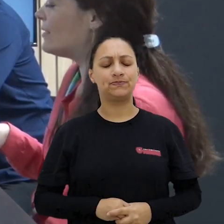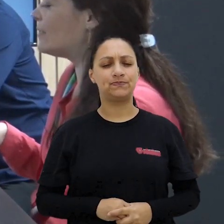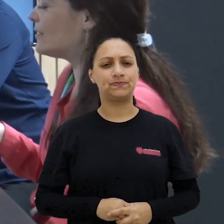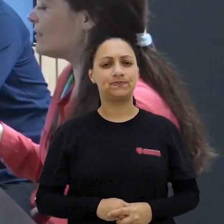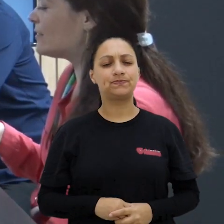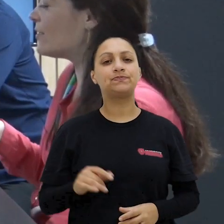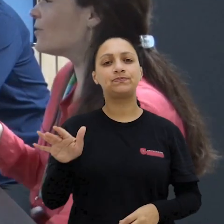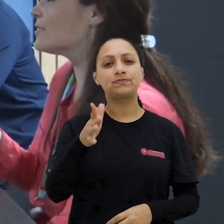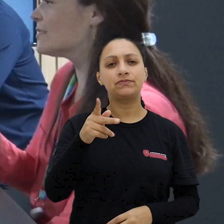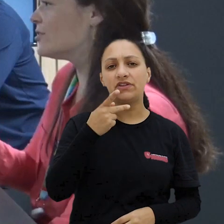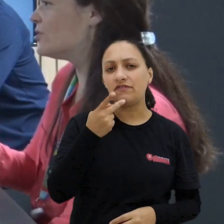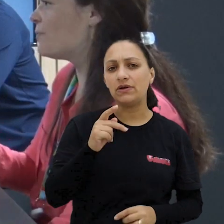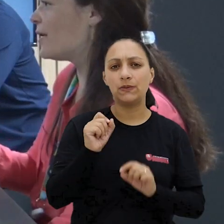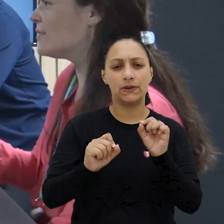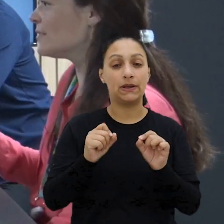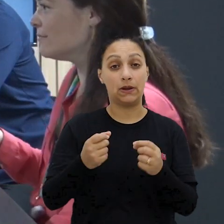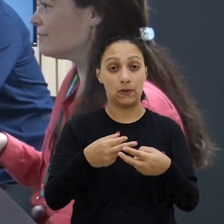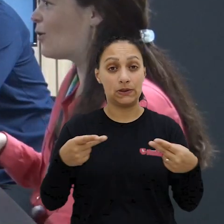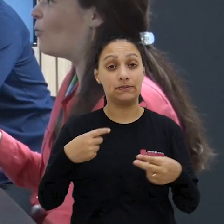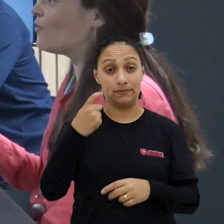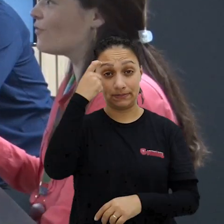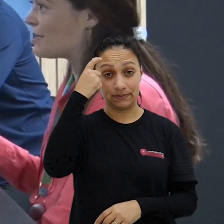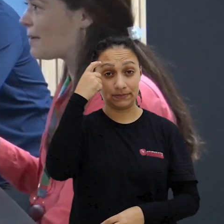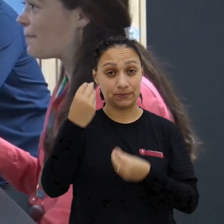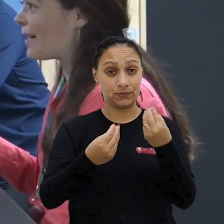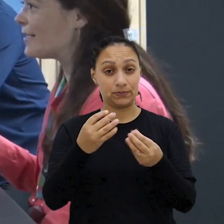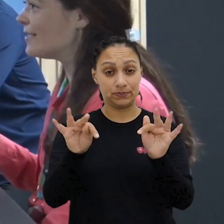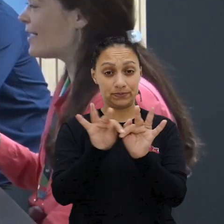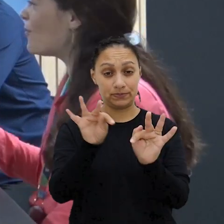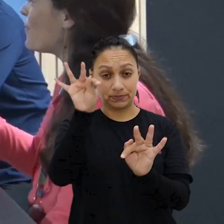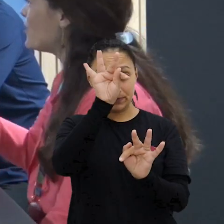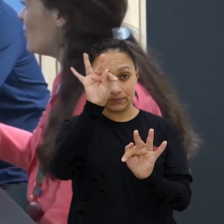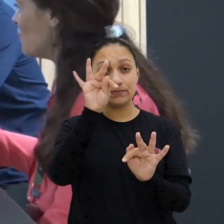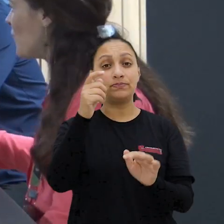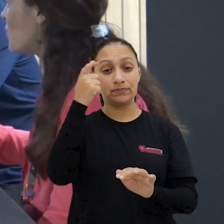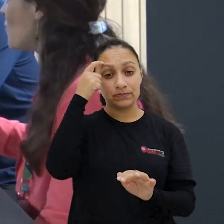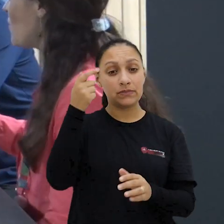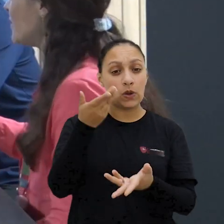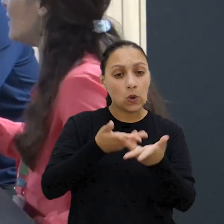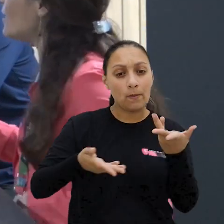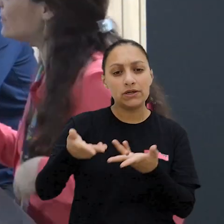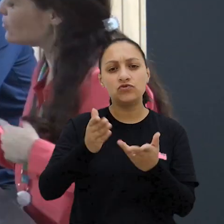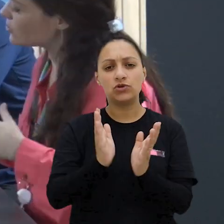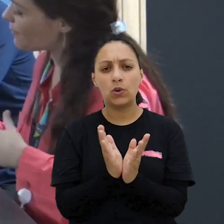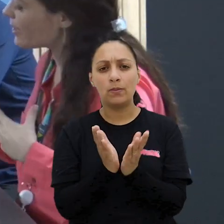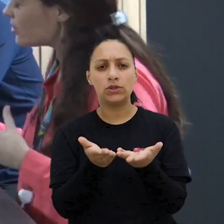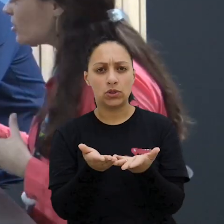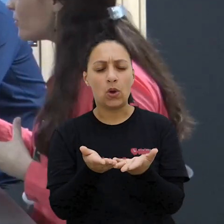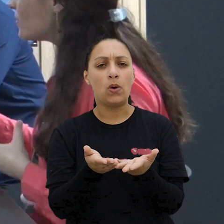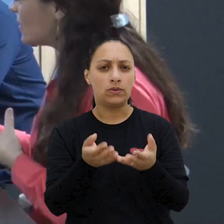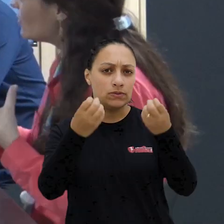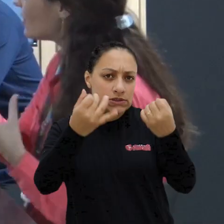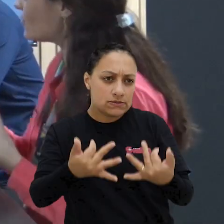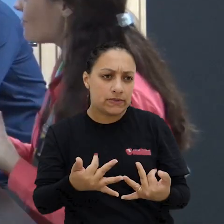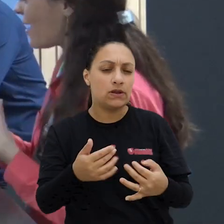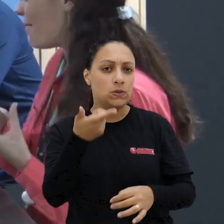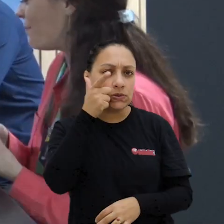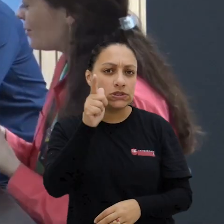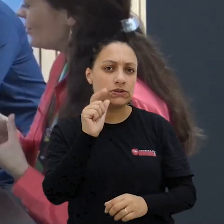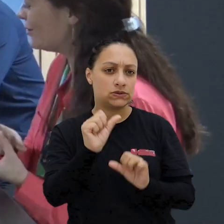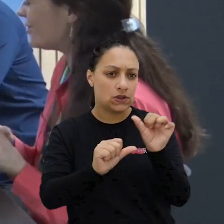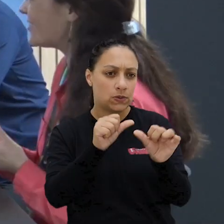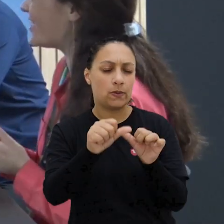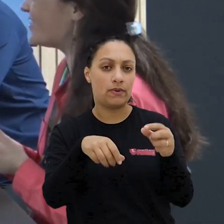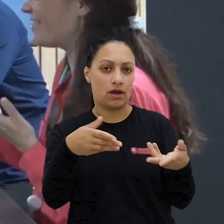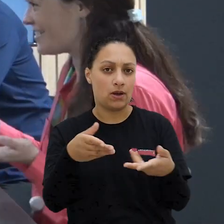assim, tem coisas que a gente pensa, como o Fevale Tech Park, né? Compartilha um pouco com o comitê, então isso também a gente está conseguindo